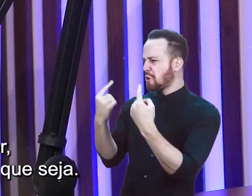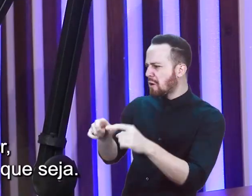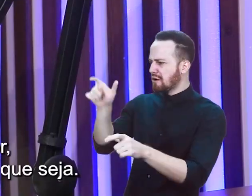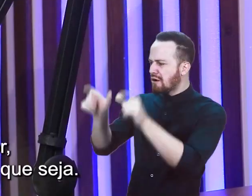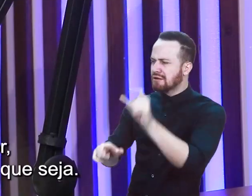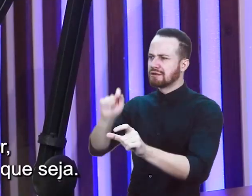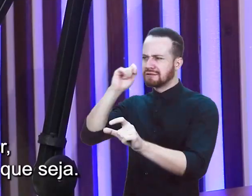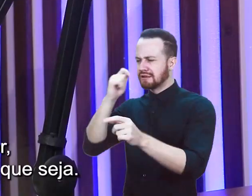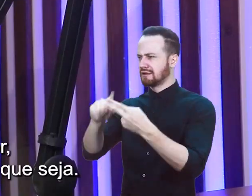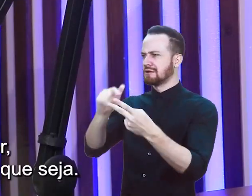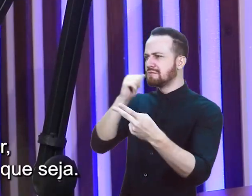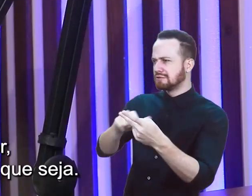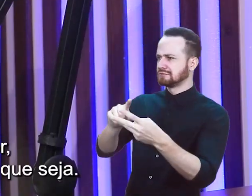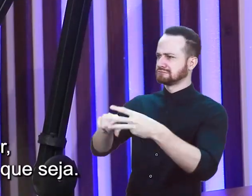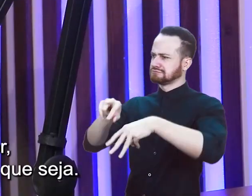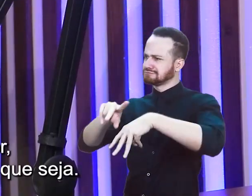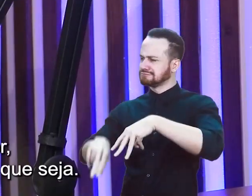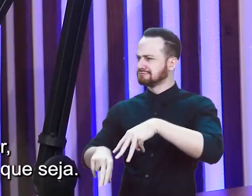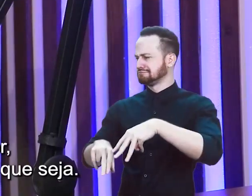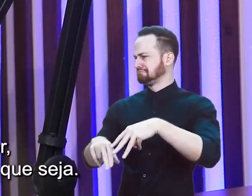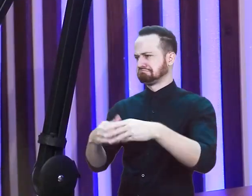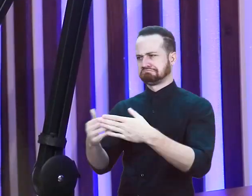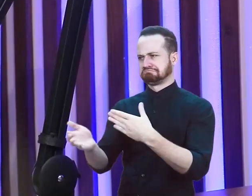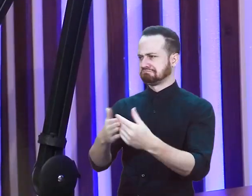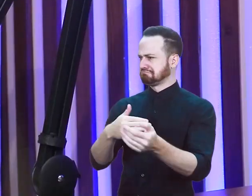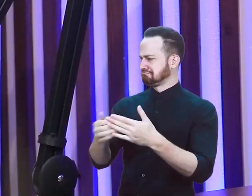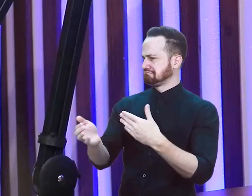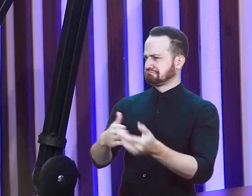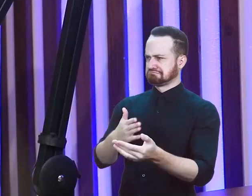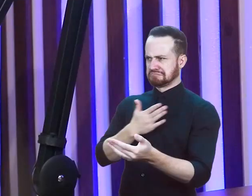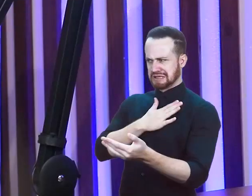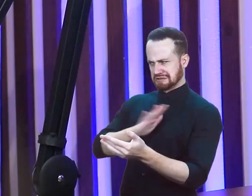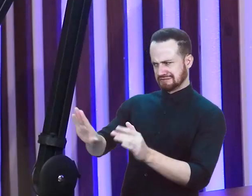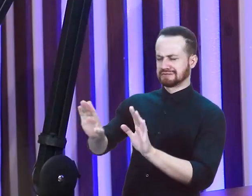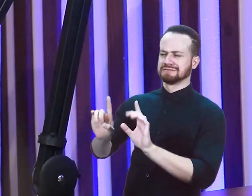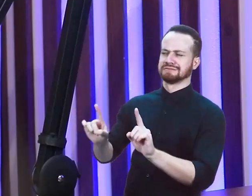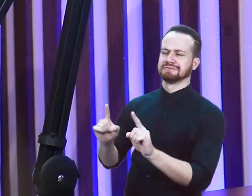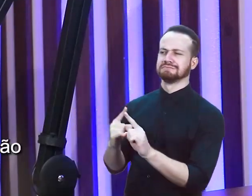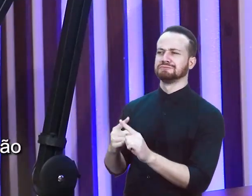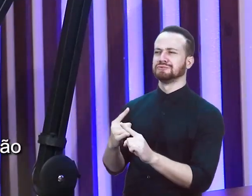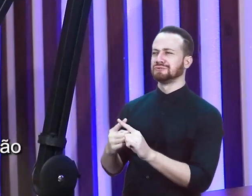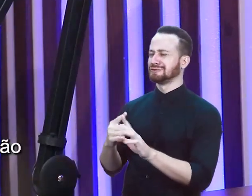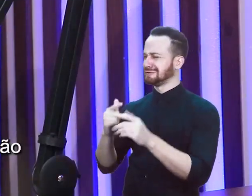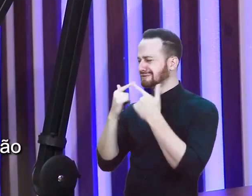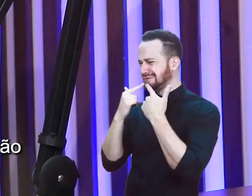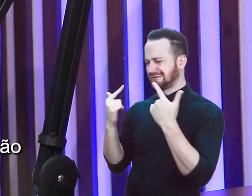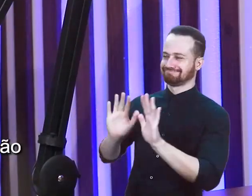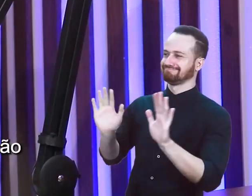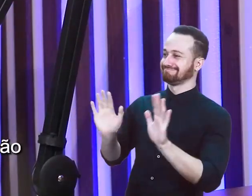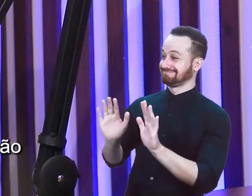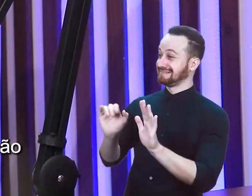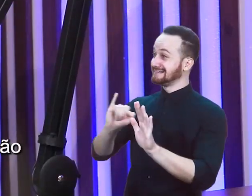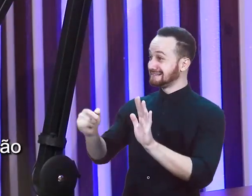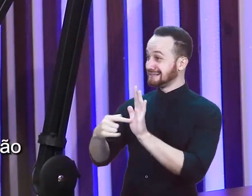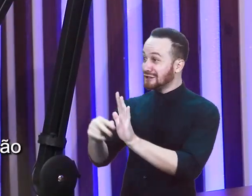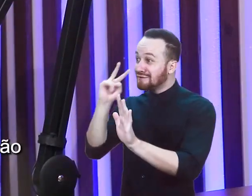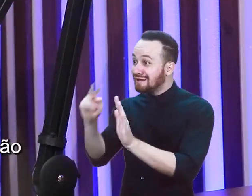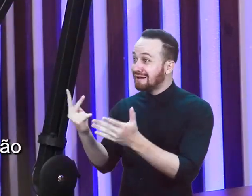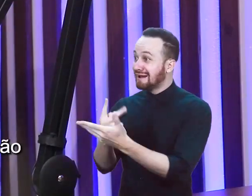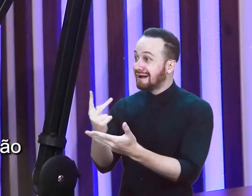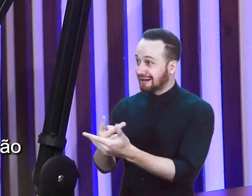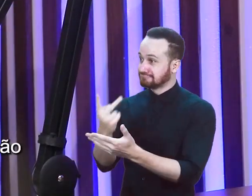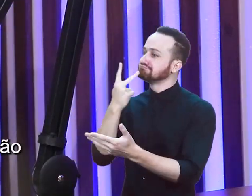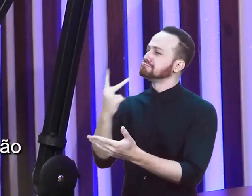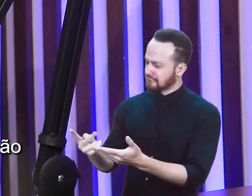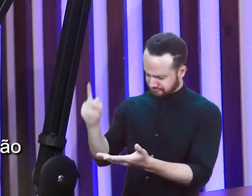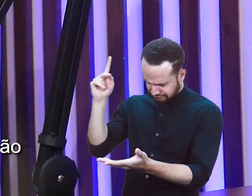contra mulher, contra homoafetivo, com quem quer que seja. Eu não aceito, eu não rio e eu vou fazer a observação